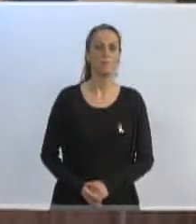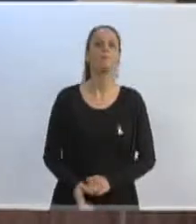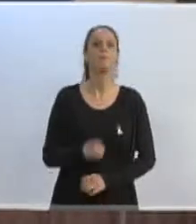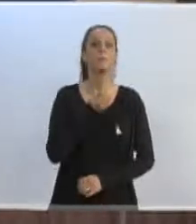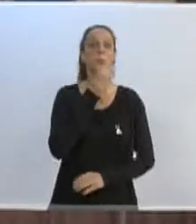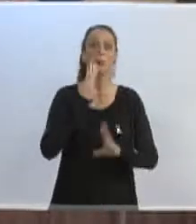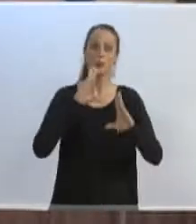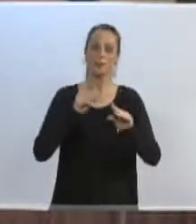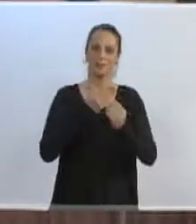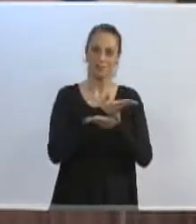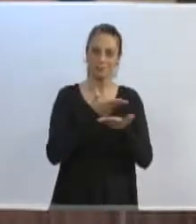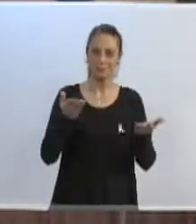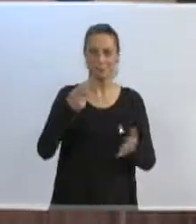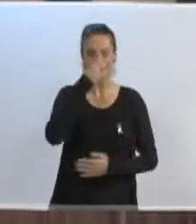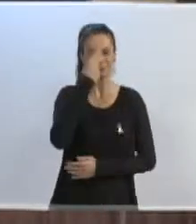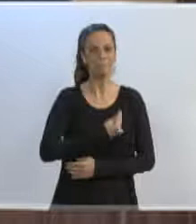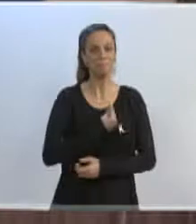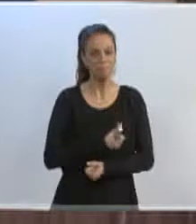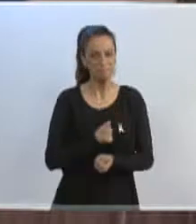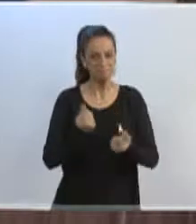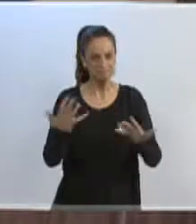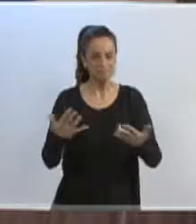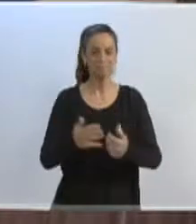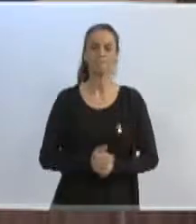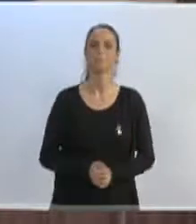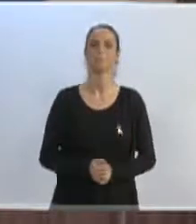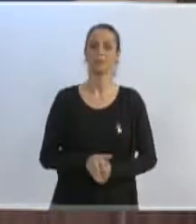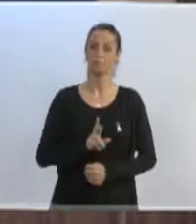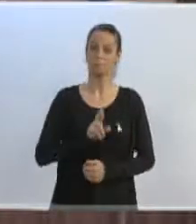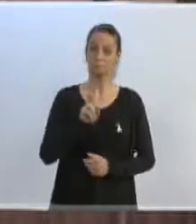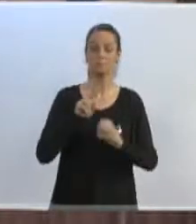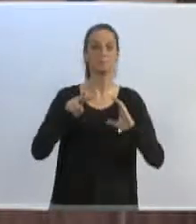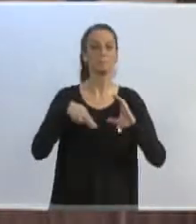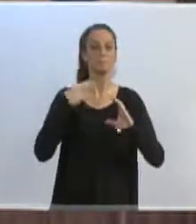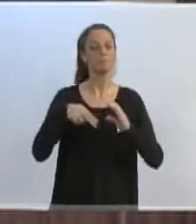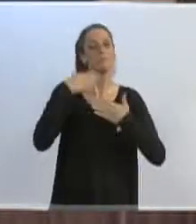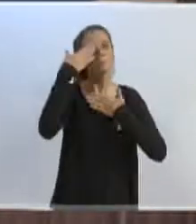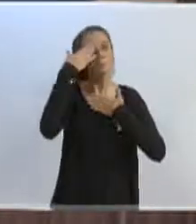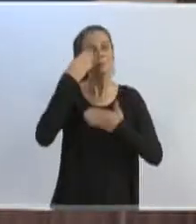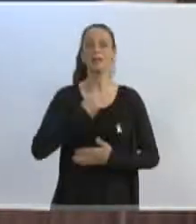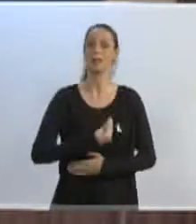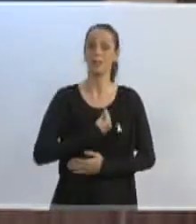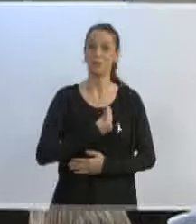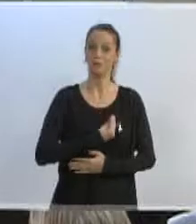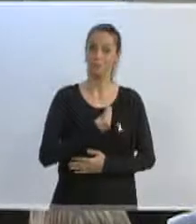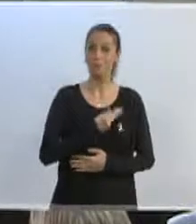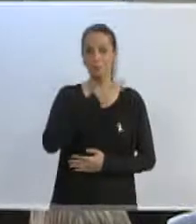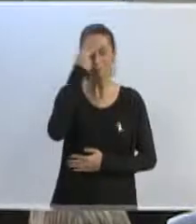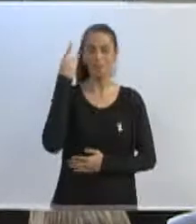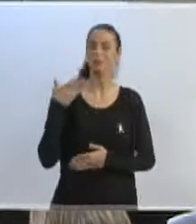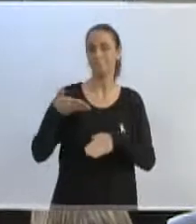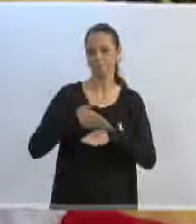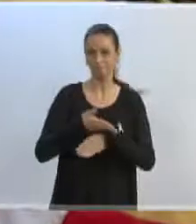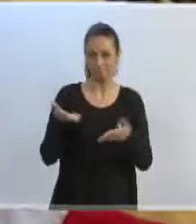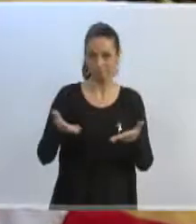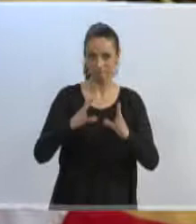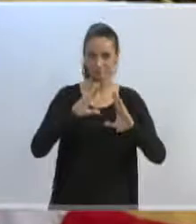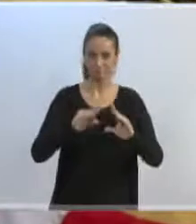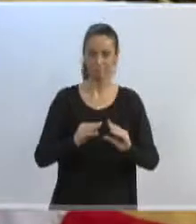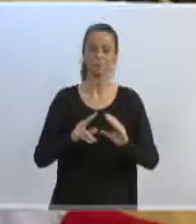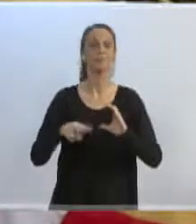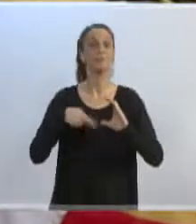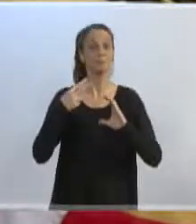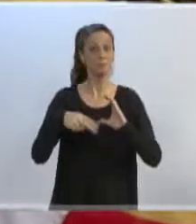Boa noite, senhoras e senhores. Em nome do Poder Legislativo, agradecemos a presença de todos nessa noite. A